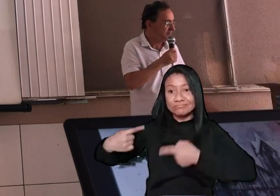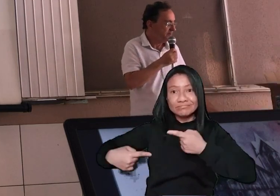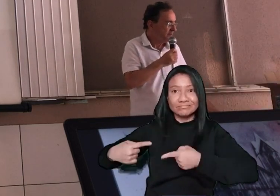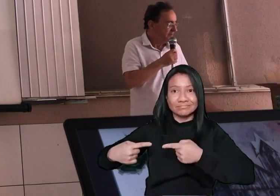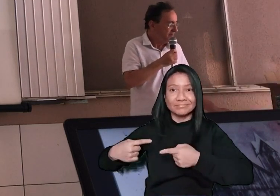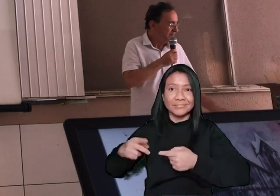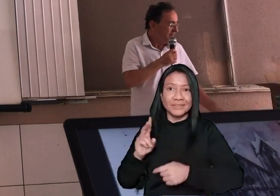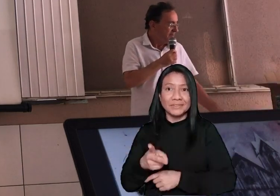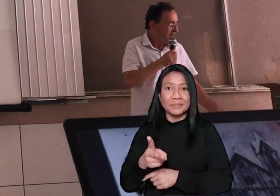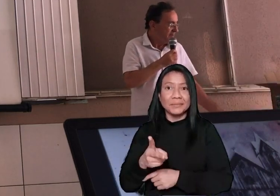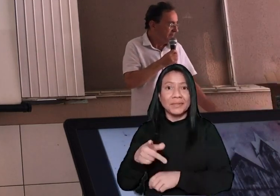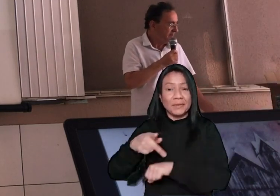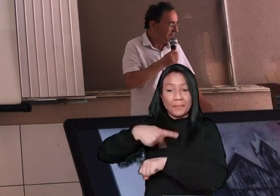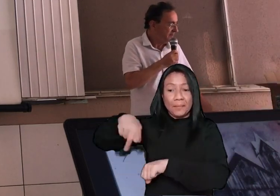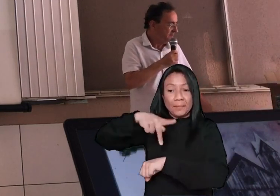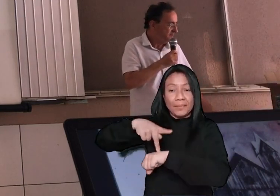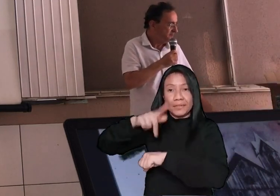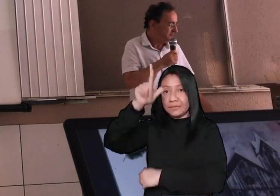pessoal?